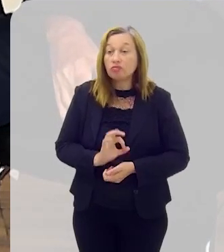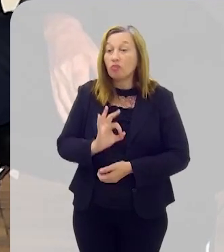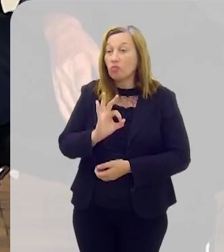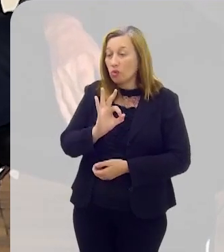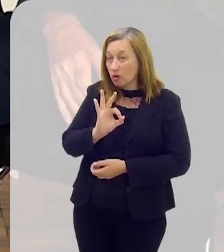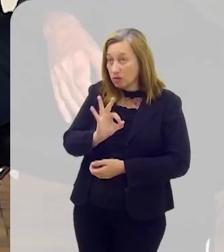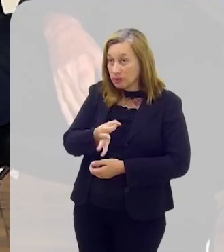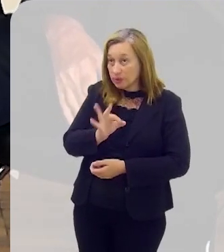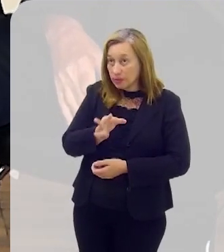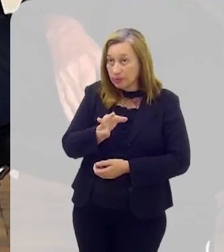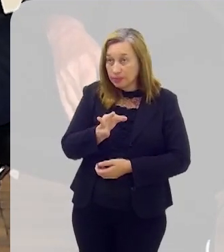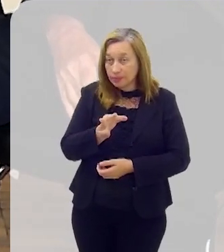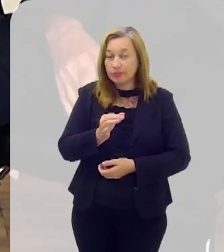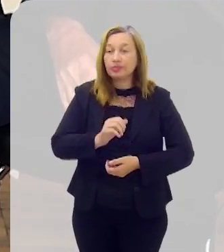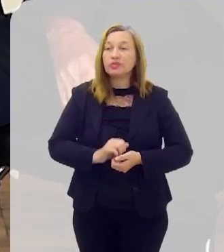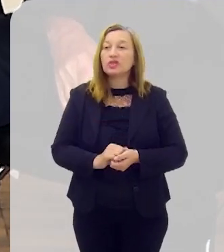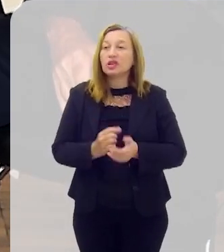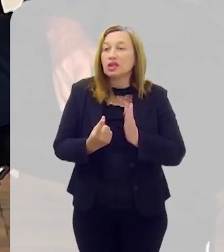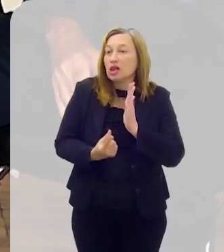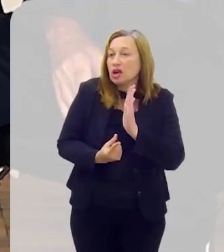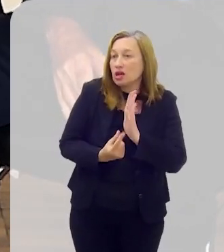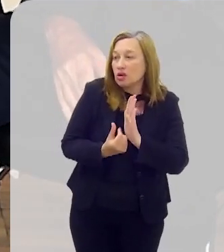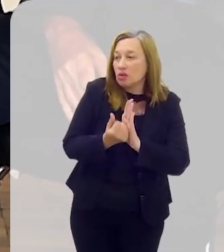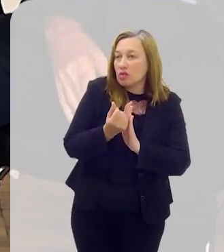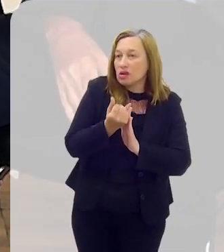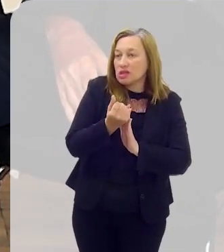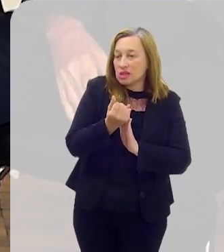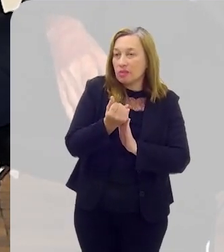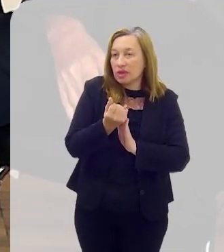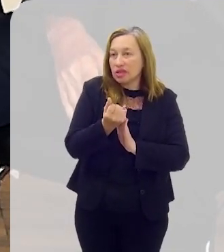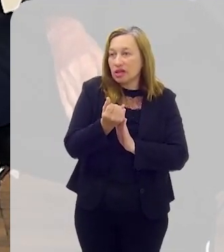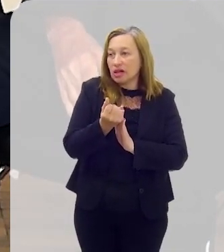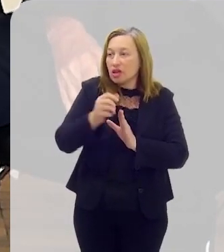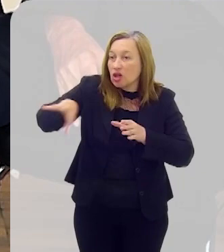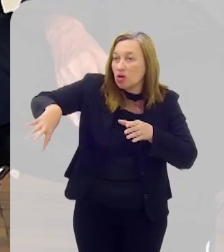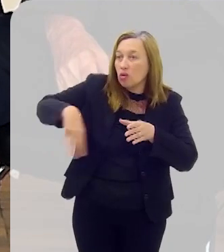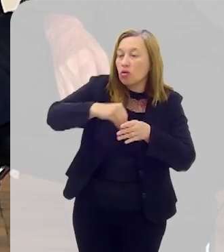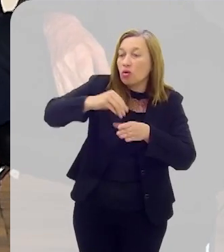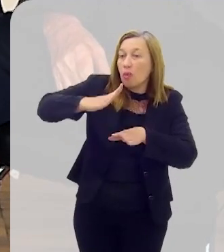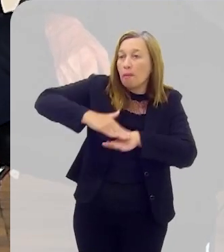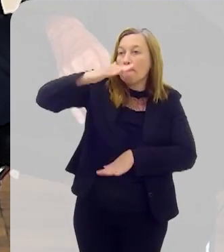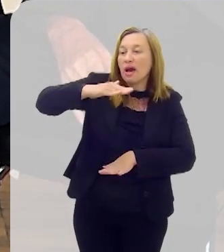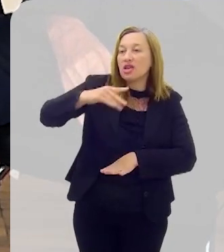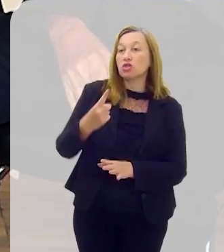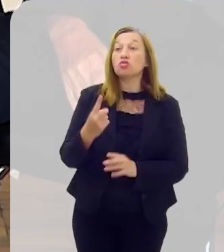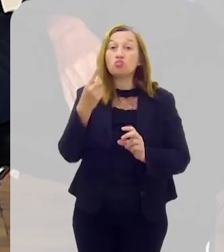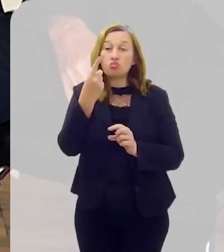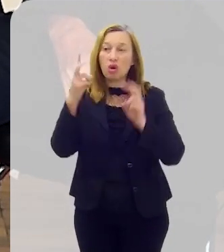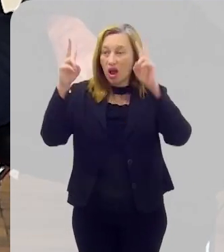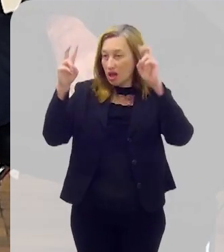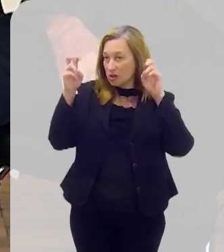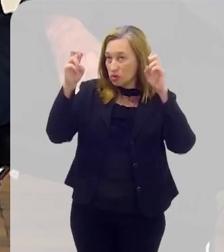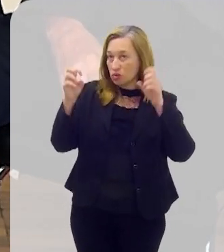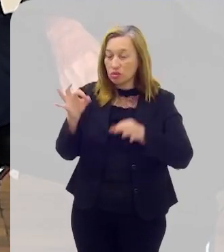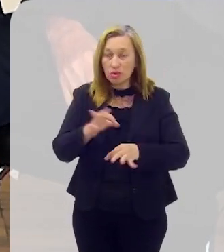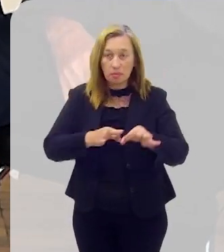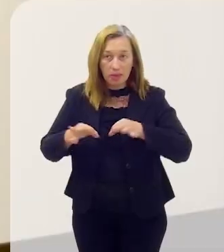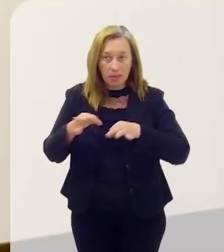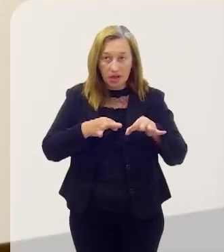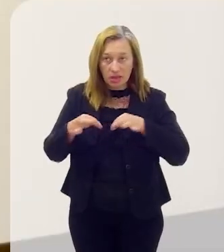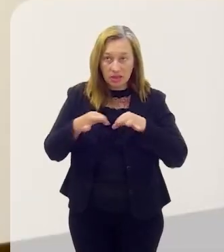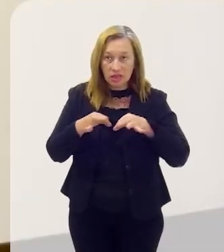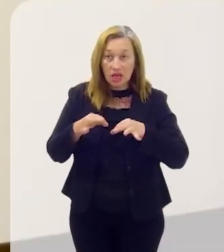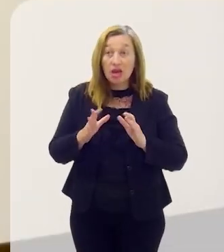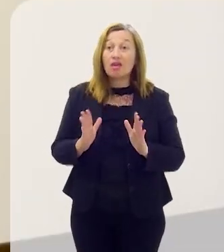O fato positivo desse ciclo orçamentário é que entrou no ciclo orçamentário mais uma questão de